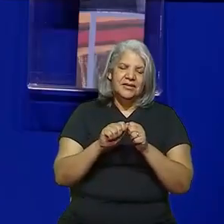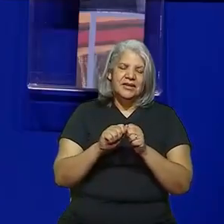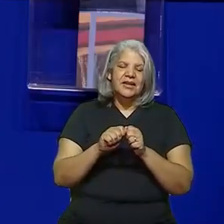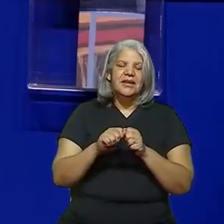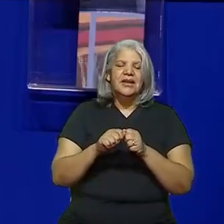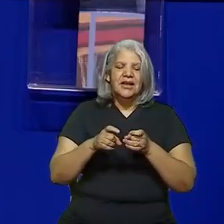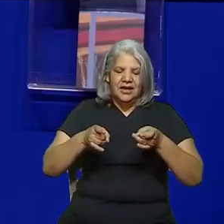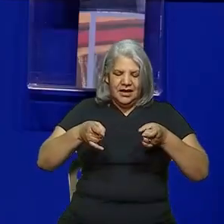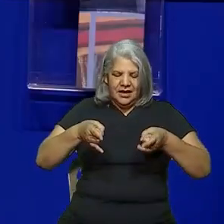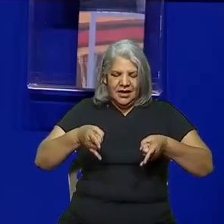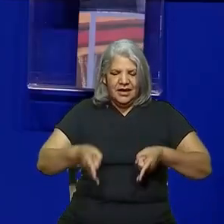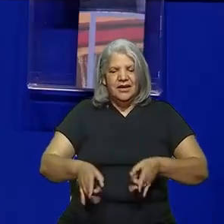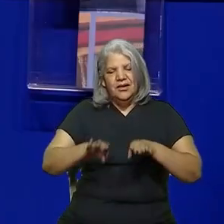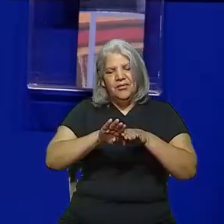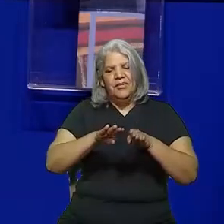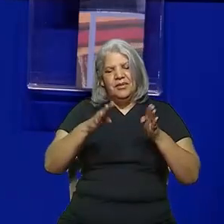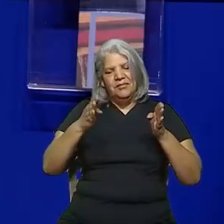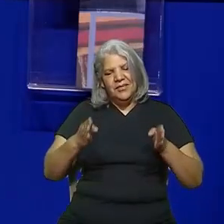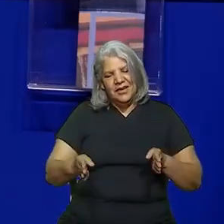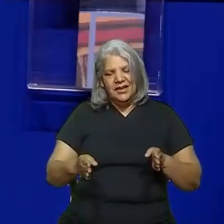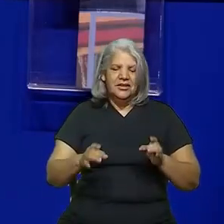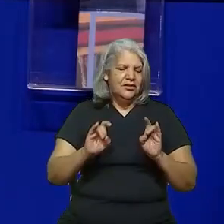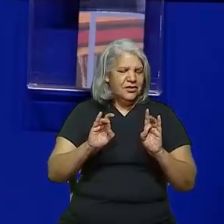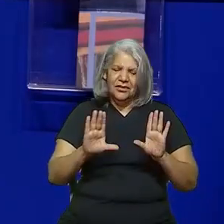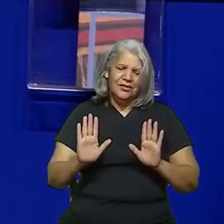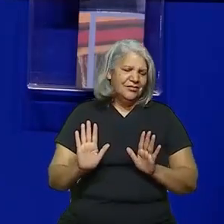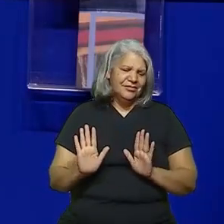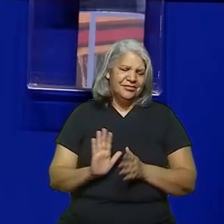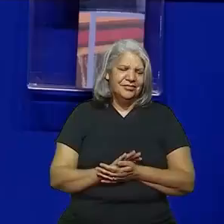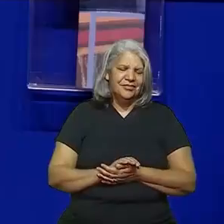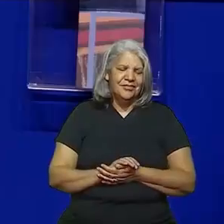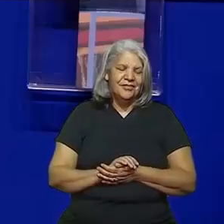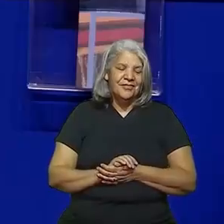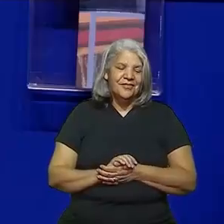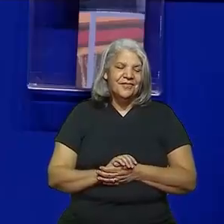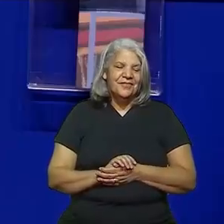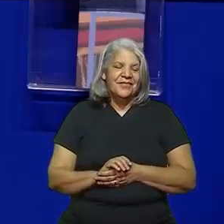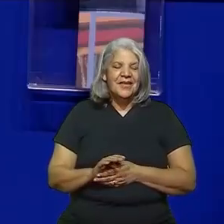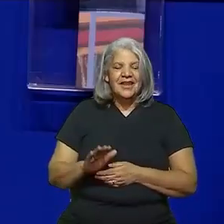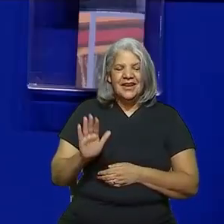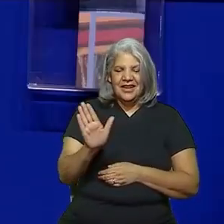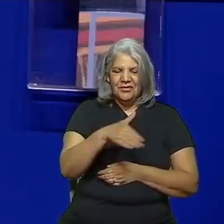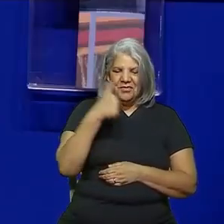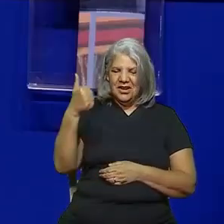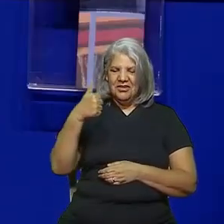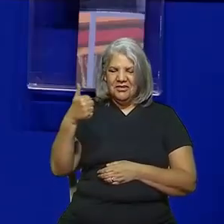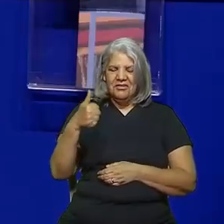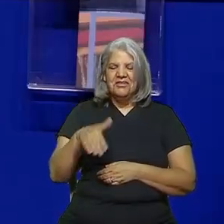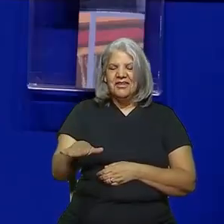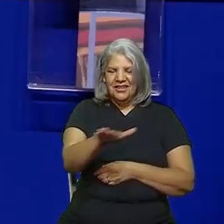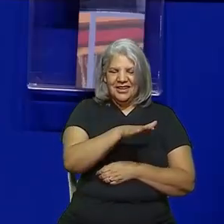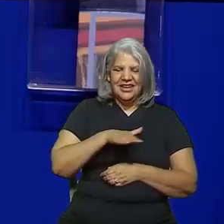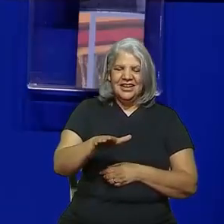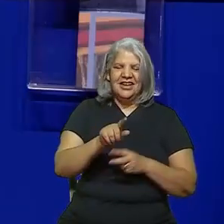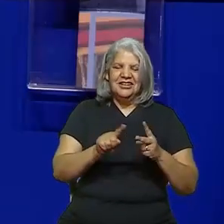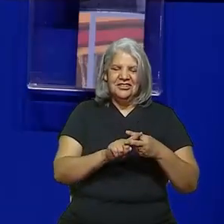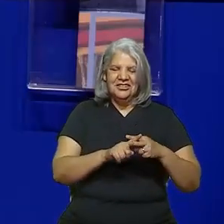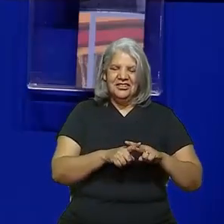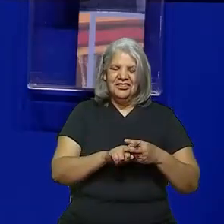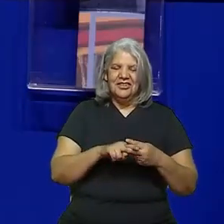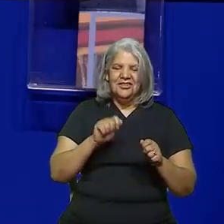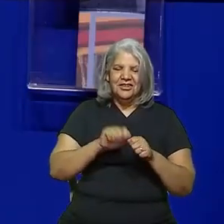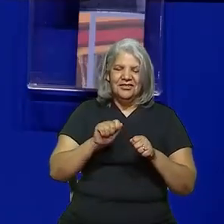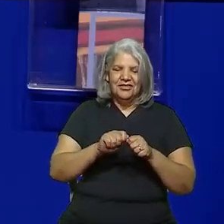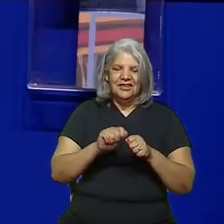tudo. Até hoje na família lá ainda tem. E ele era considerado o melhor marceneiro da cidade